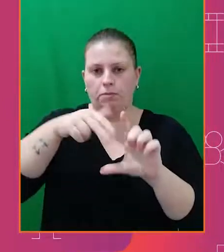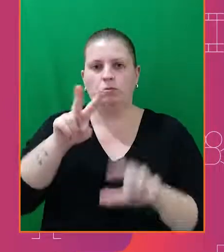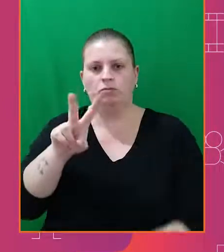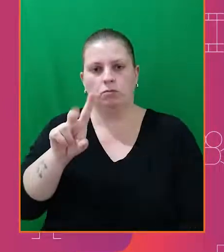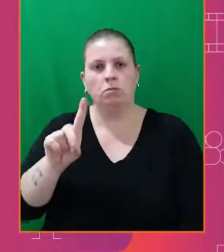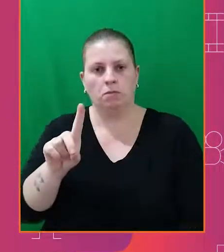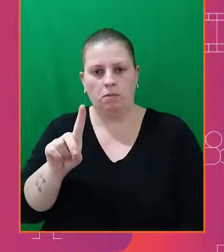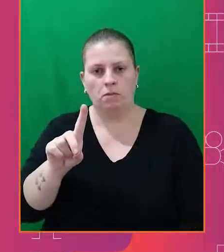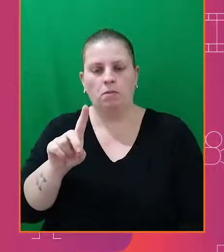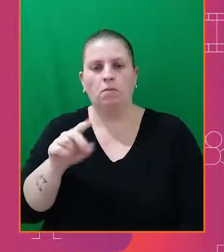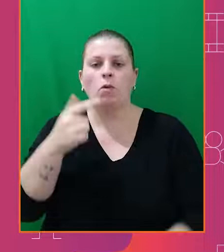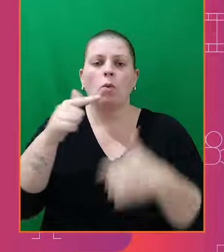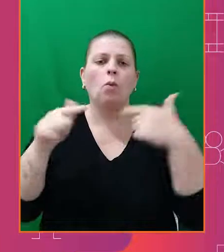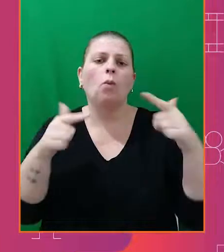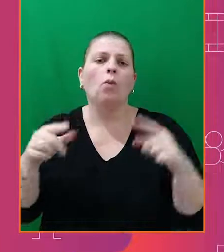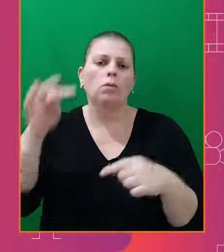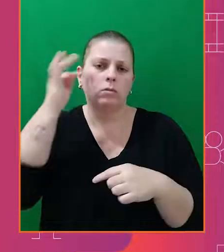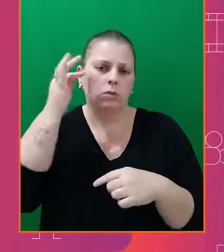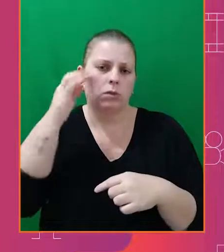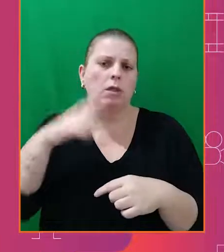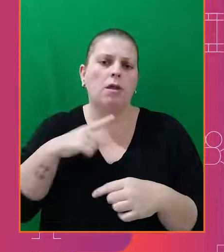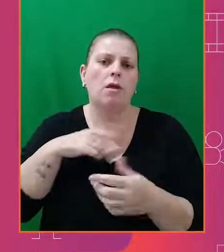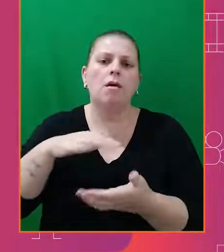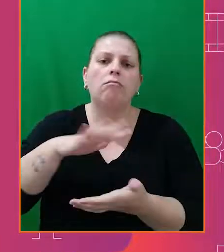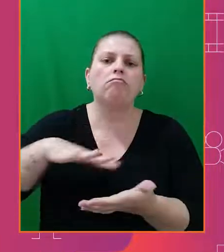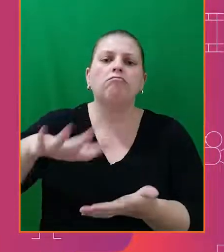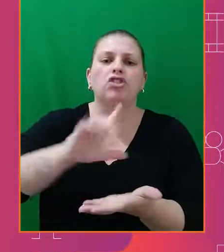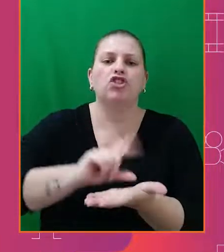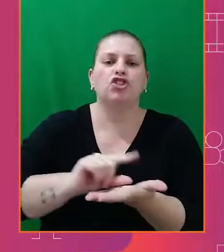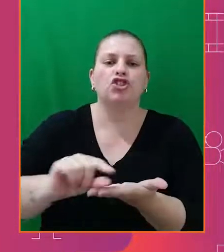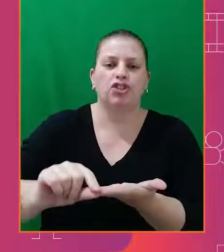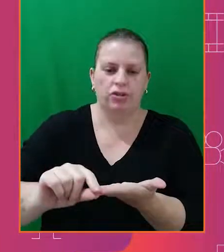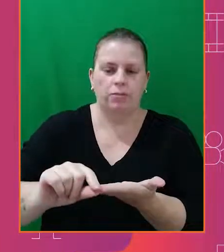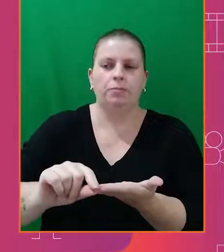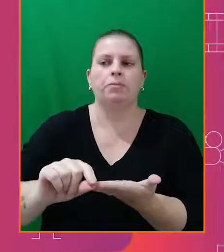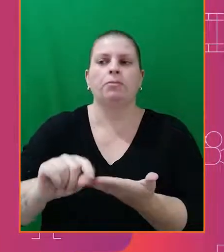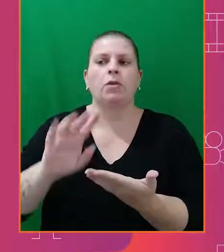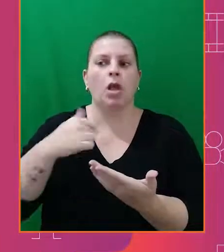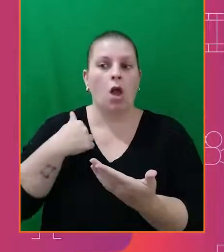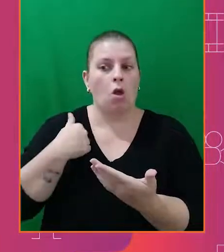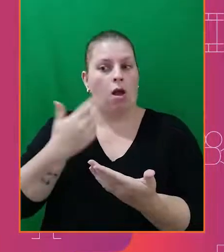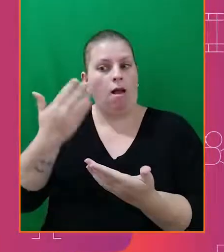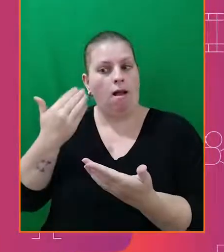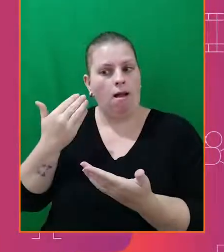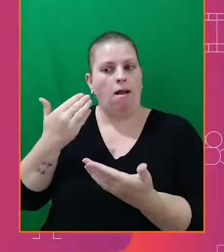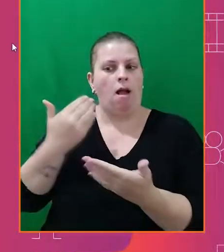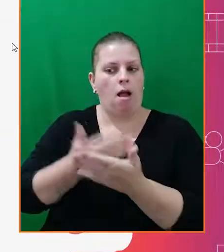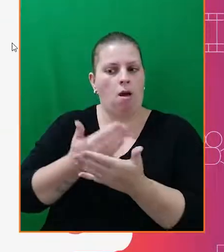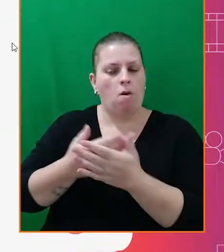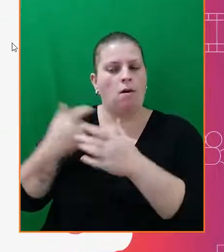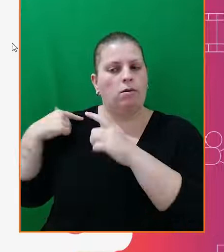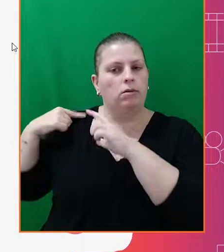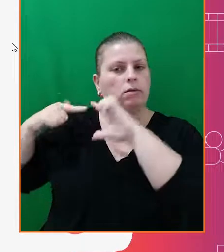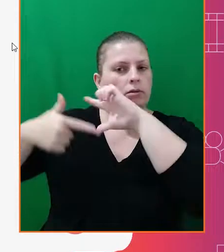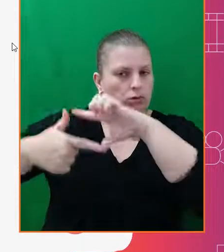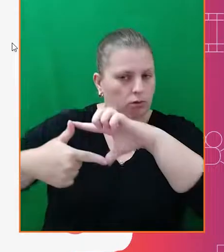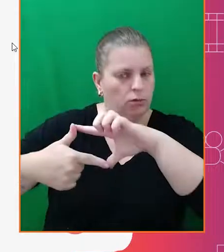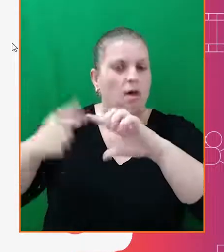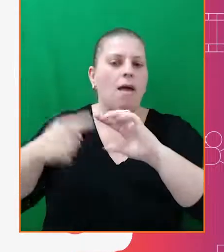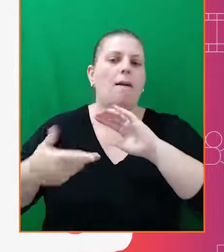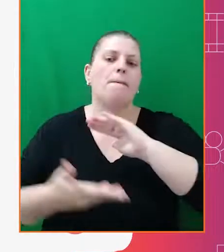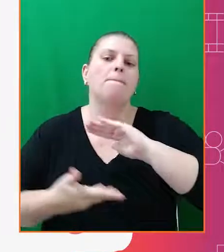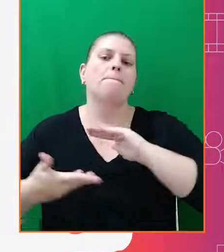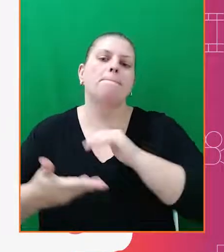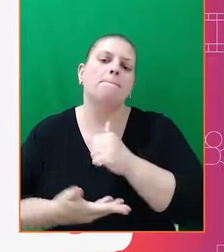animação 2D em relação a outras técnicas no mundo digital. Até agora falamos sobre animação tradicional, que